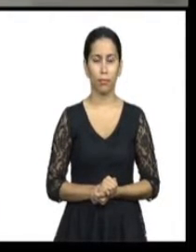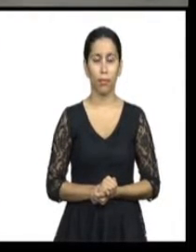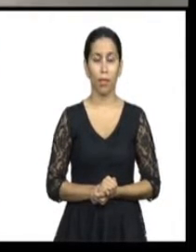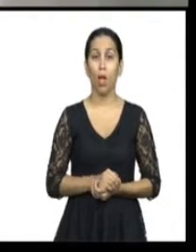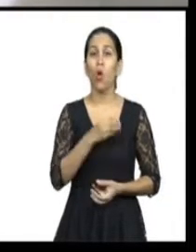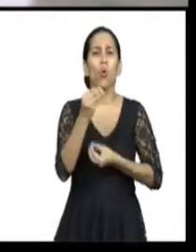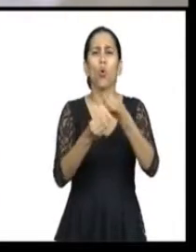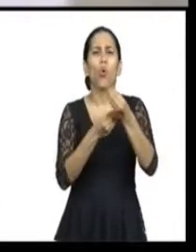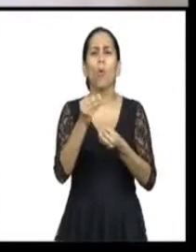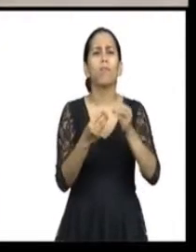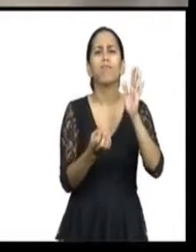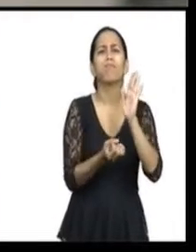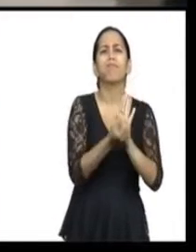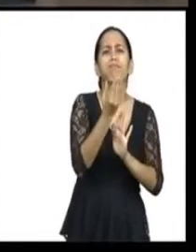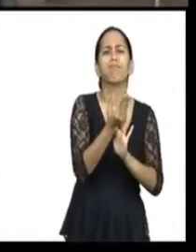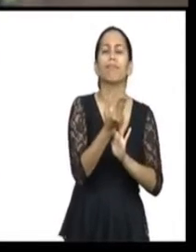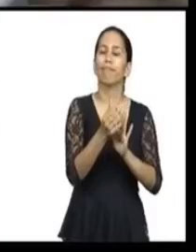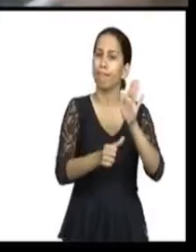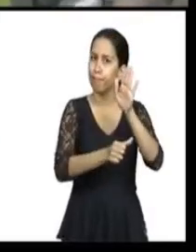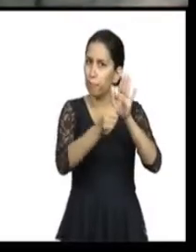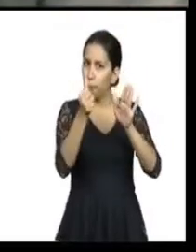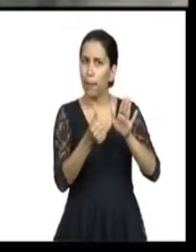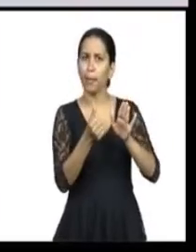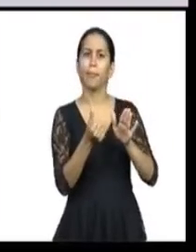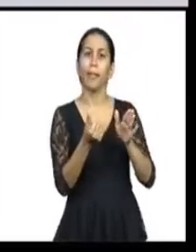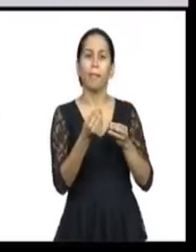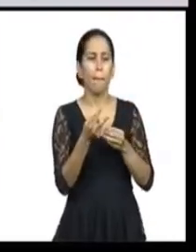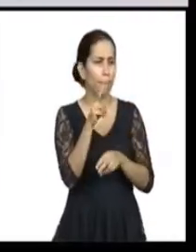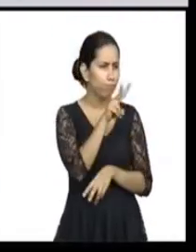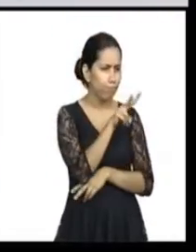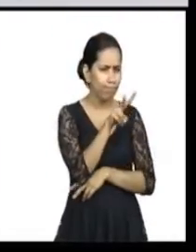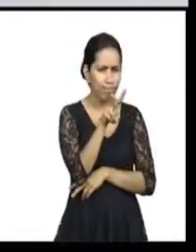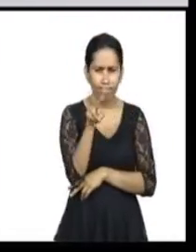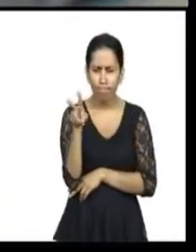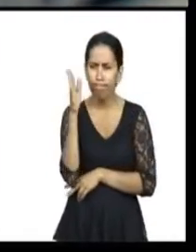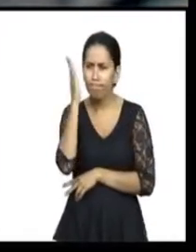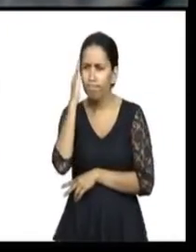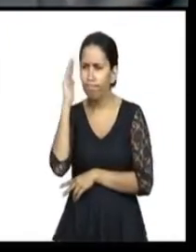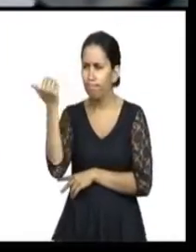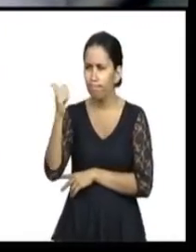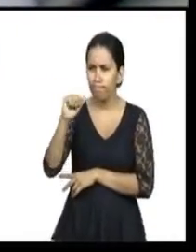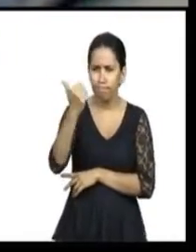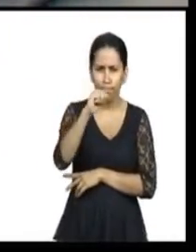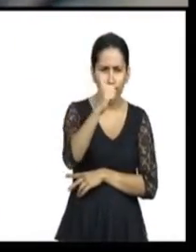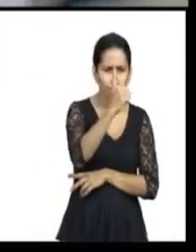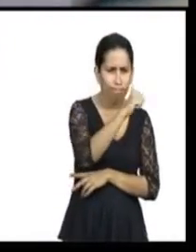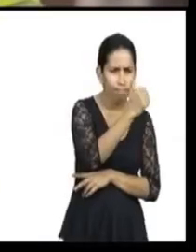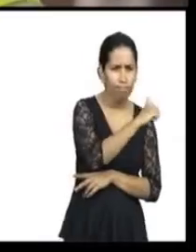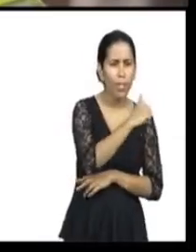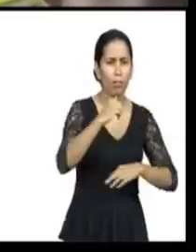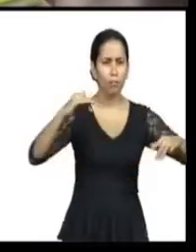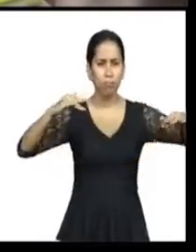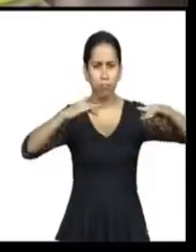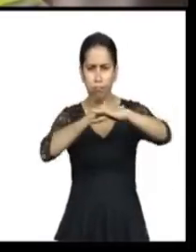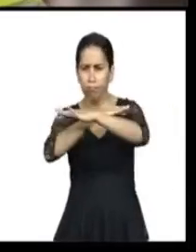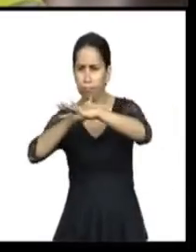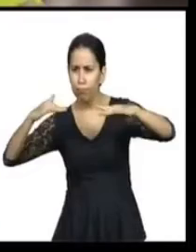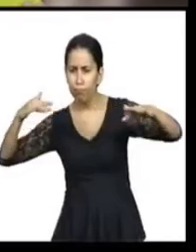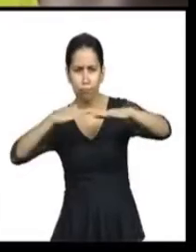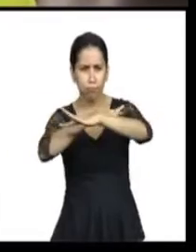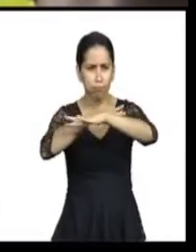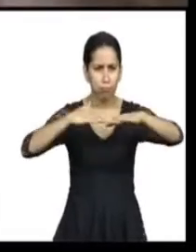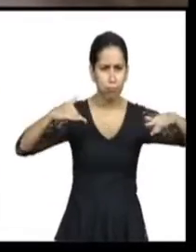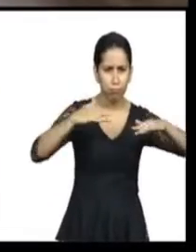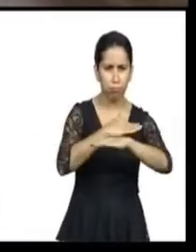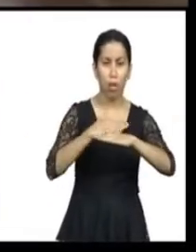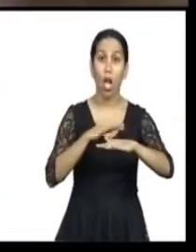O primeiro passo do procedimento é analisar o trânsito e a permanência de veículos leves na área da mina. Essa análise deve ser feita